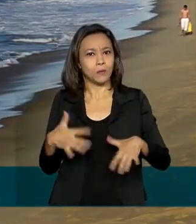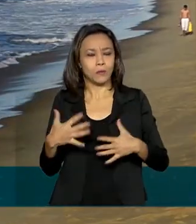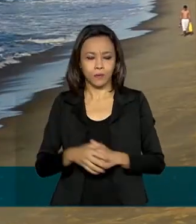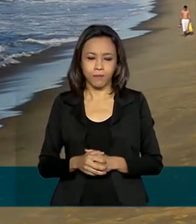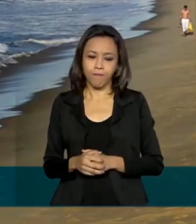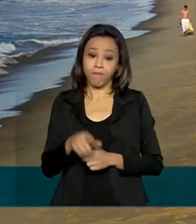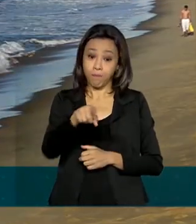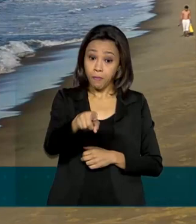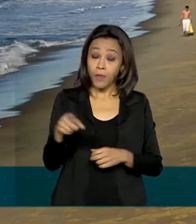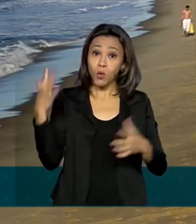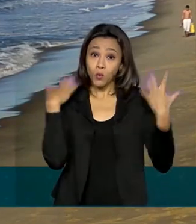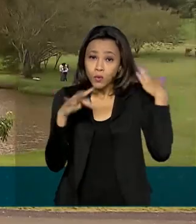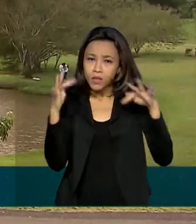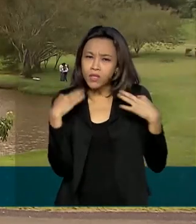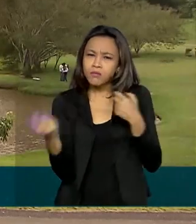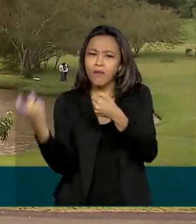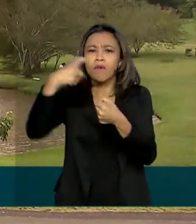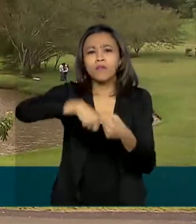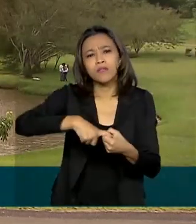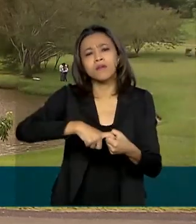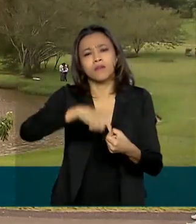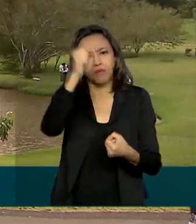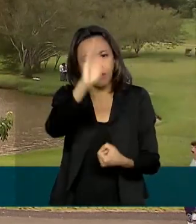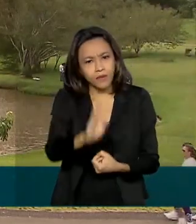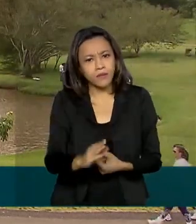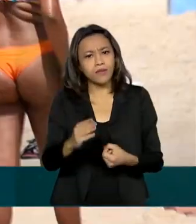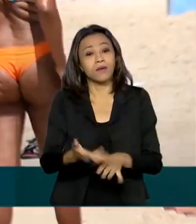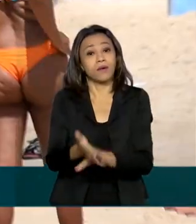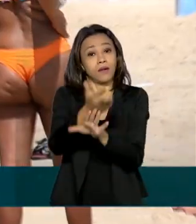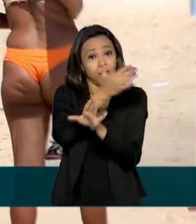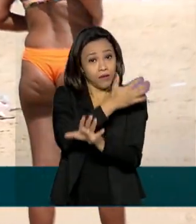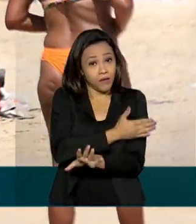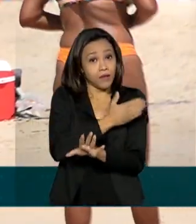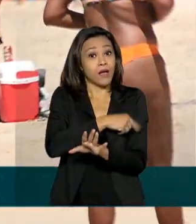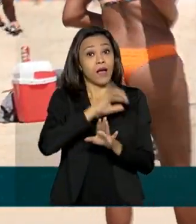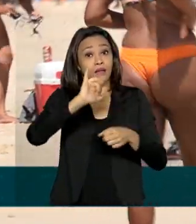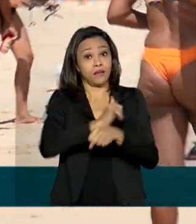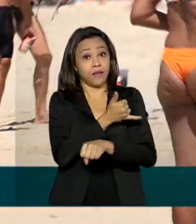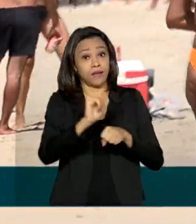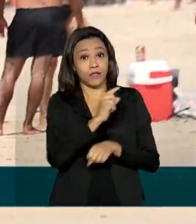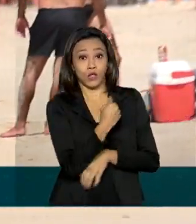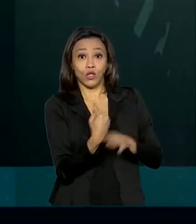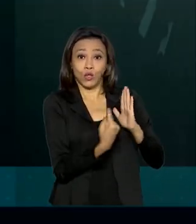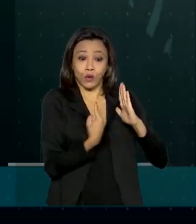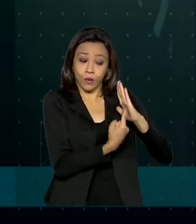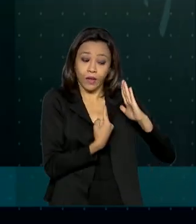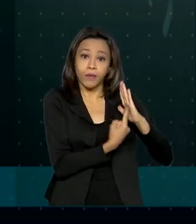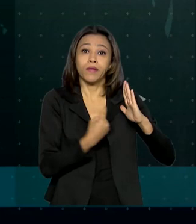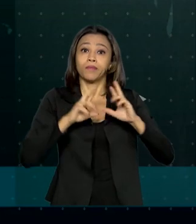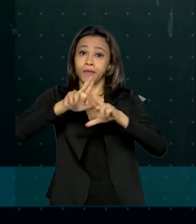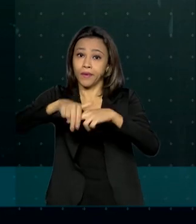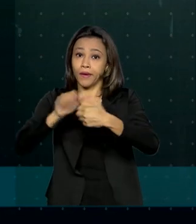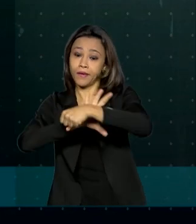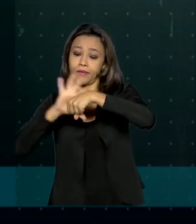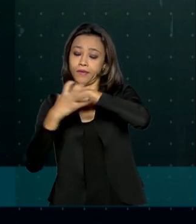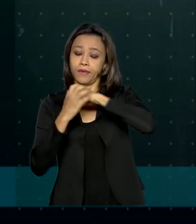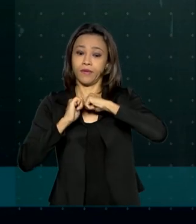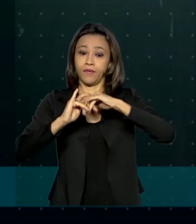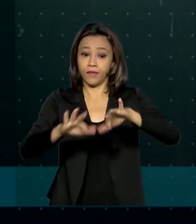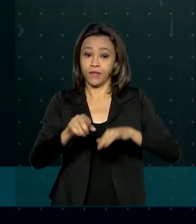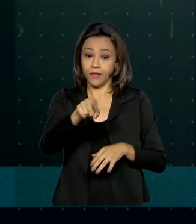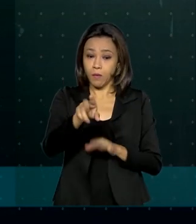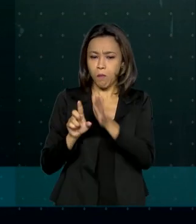turismo está ressurgindo no país após as medidas de isolamento por causa do coronavírus. Pesquisa da Confederação